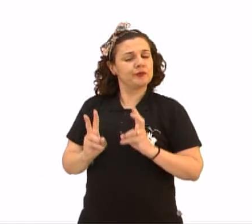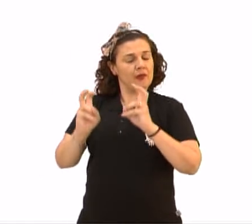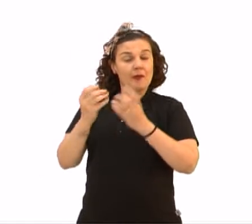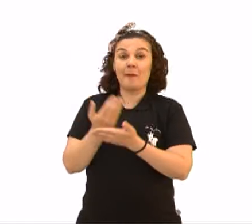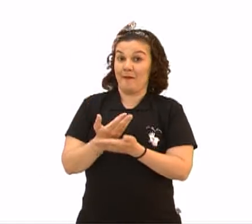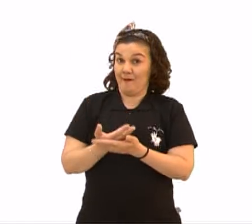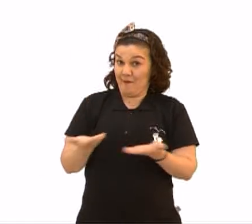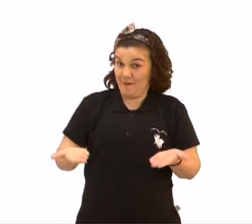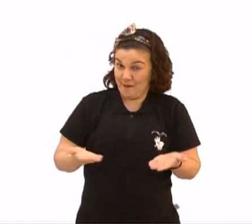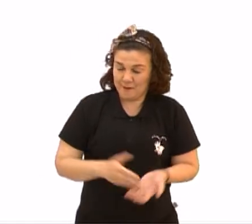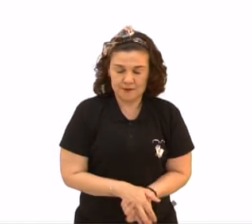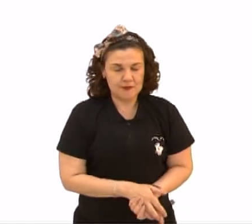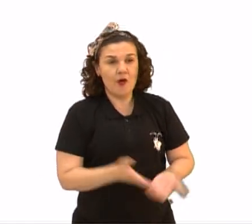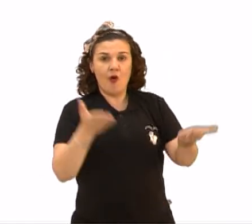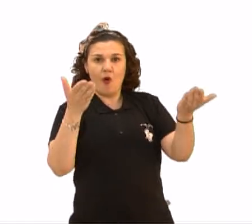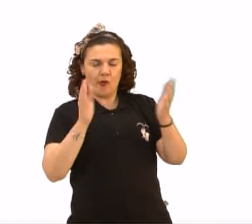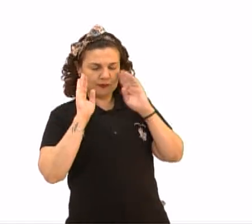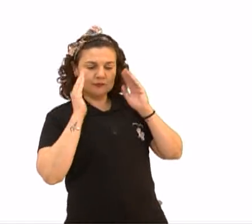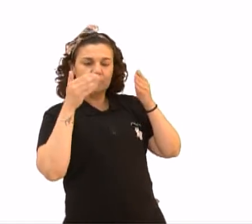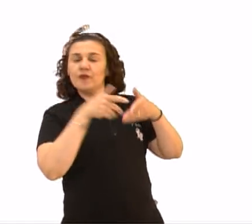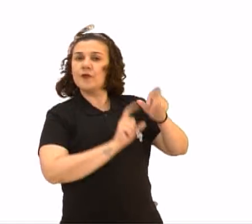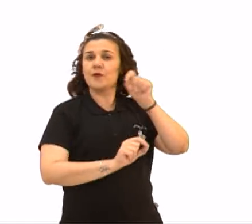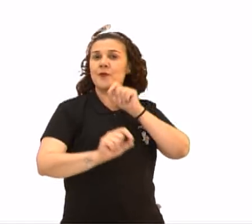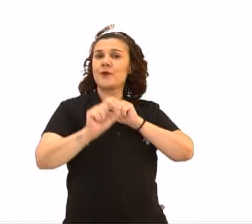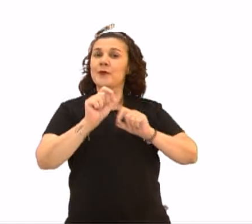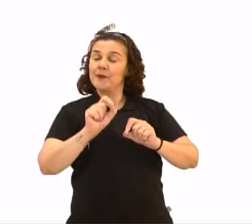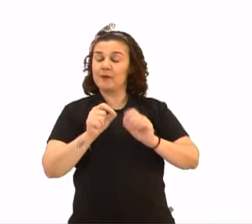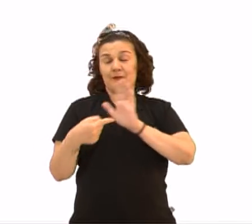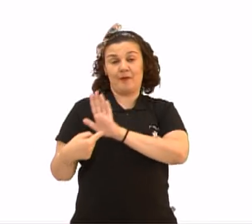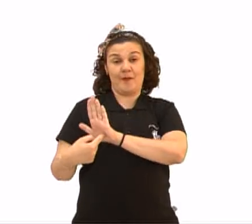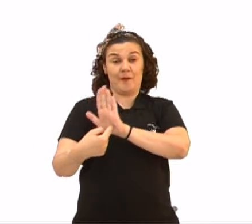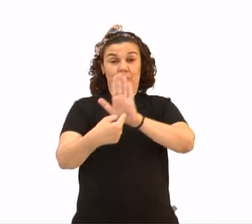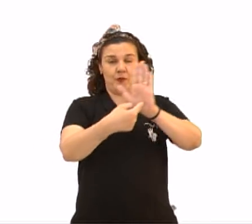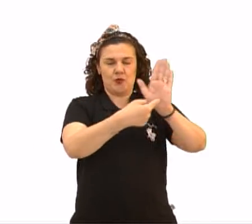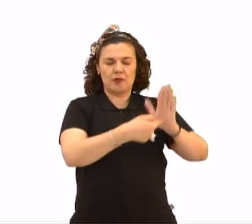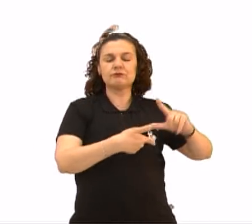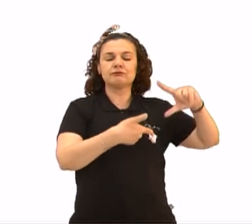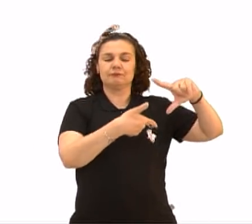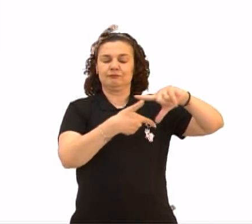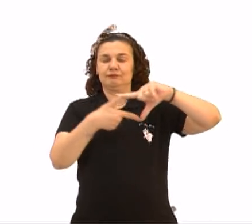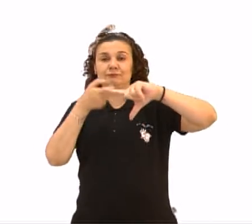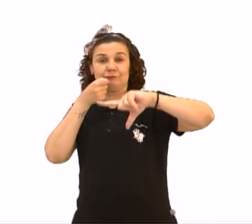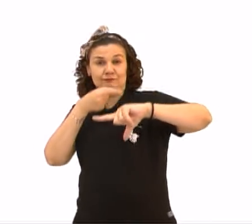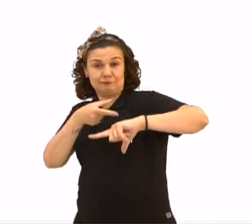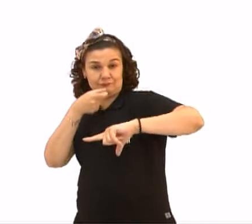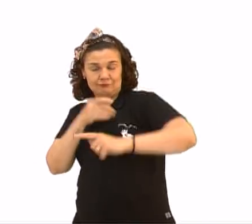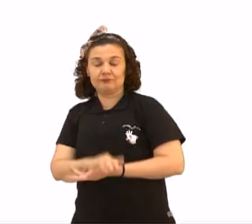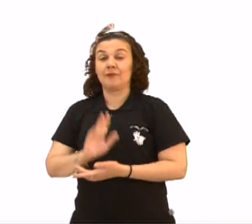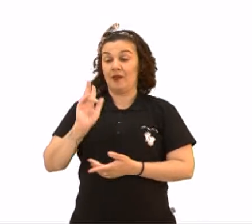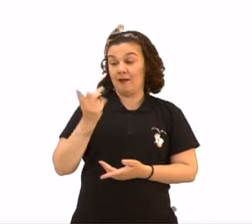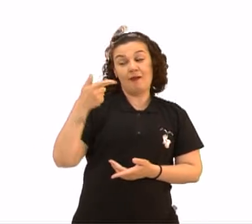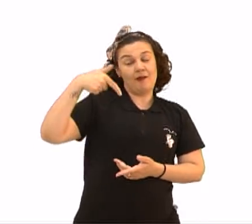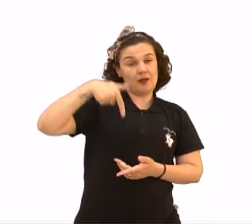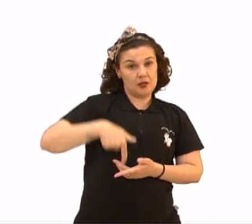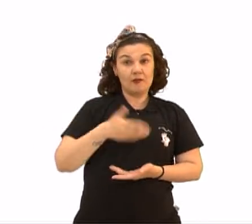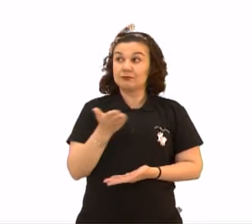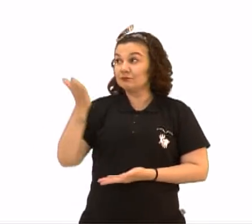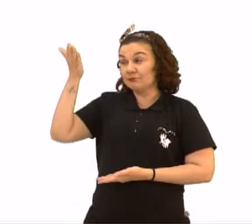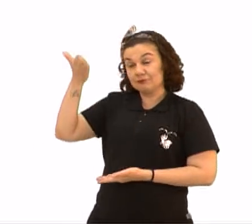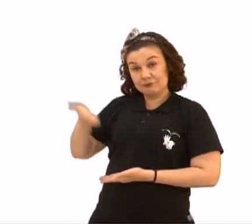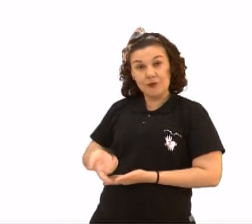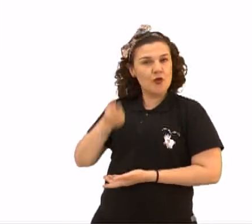nas nossas aulas de hoje. Então hoje especificamente nós vamos retratar a parte dos quadrinhos, a parte das HQs, né? Estamos aqui com o